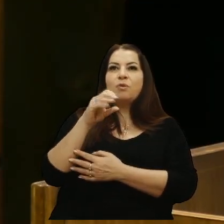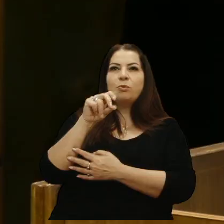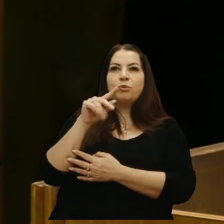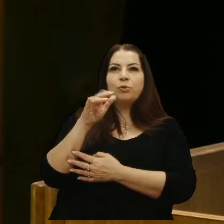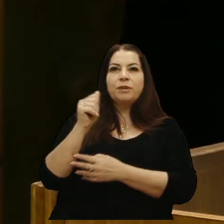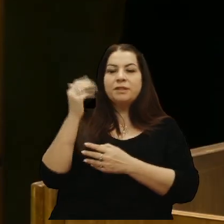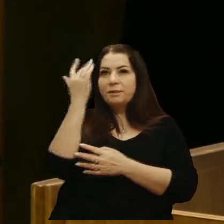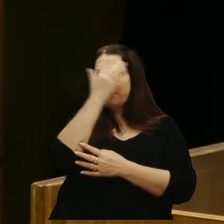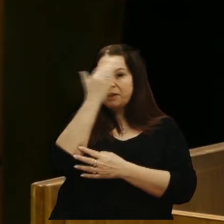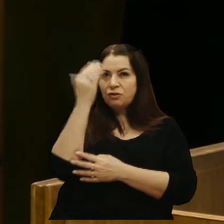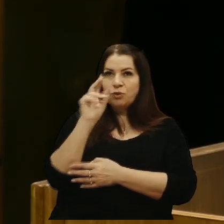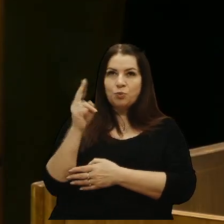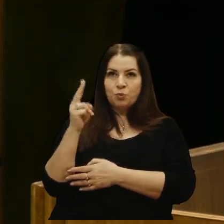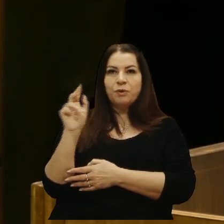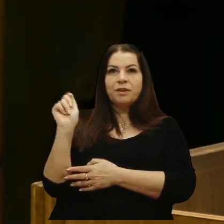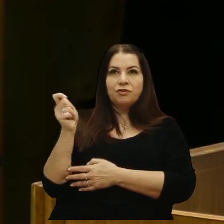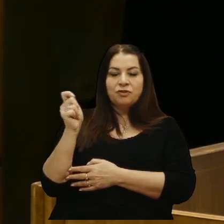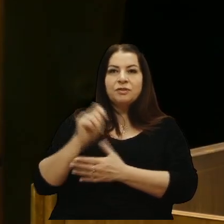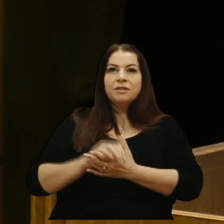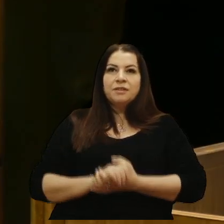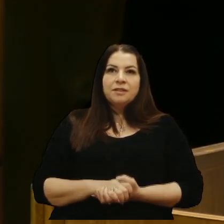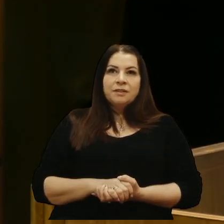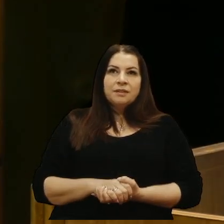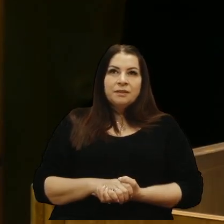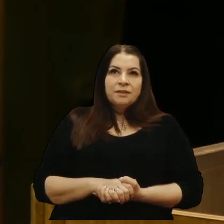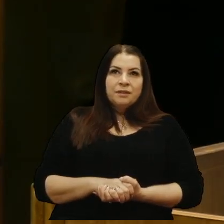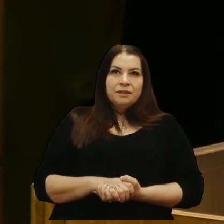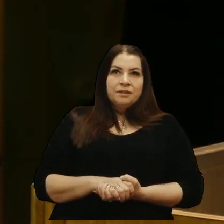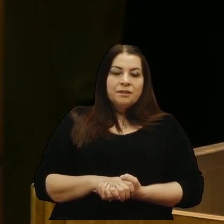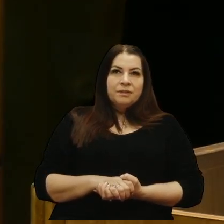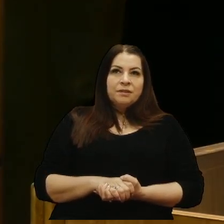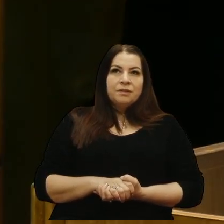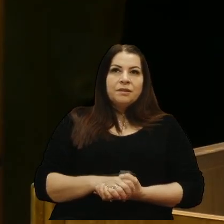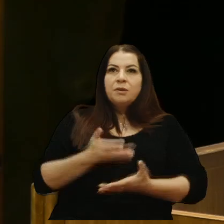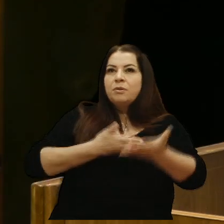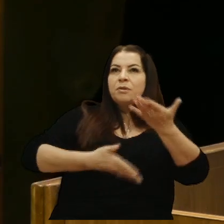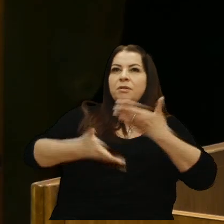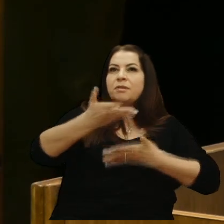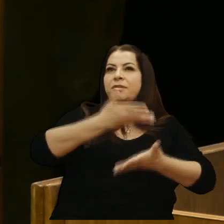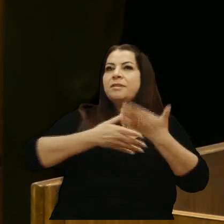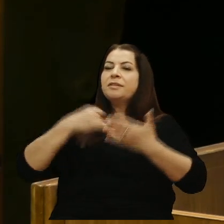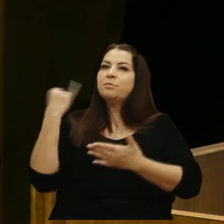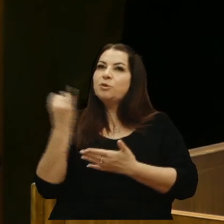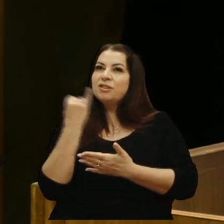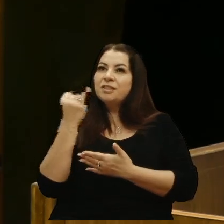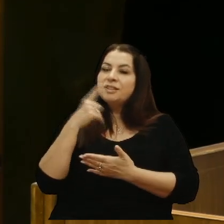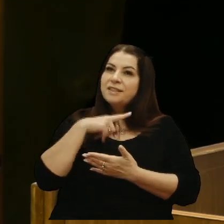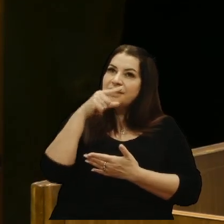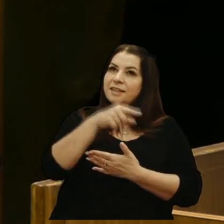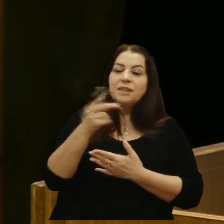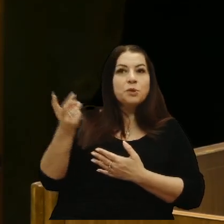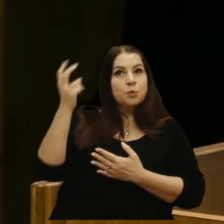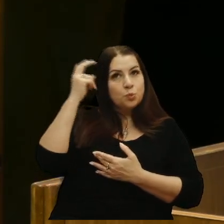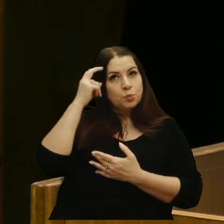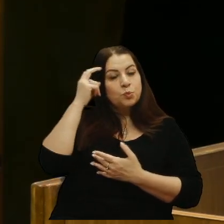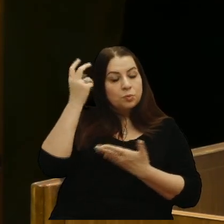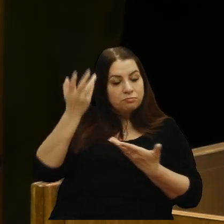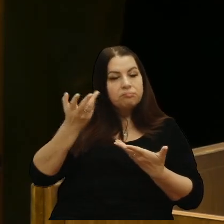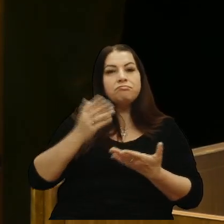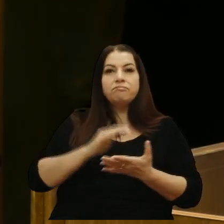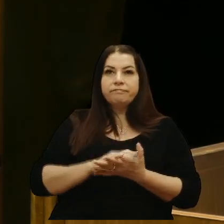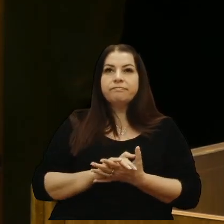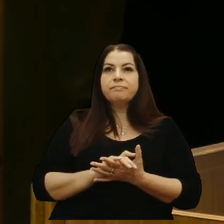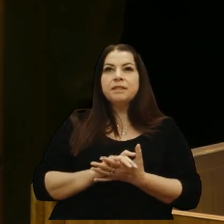México, Uruguai e Argentina. Então, é um intercâmbio muito importante que a gente tem nessa cultura